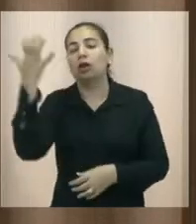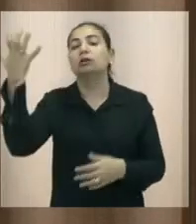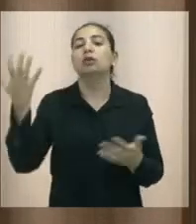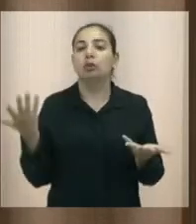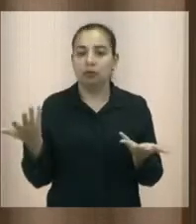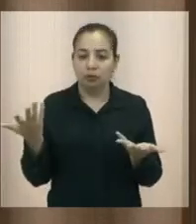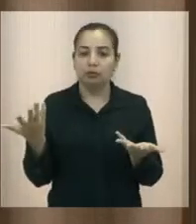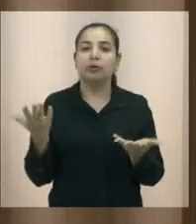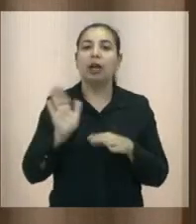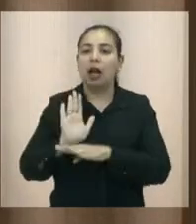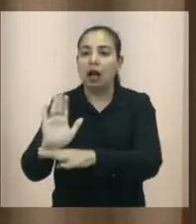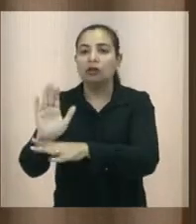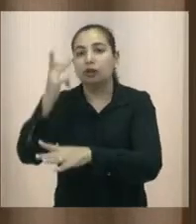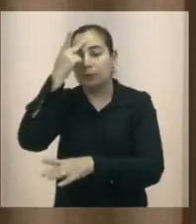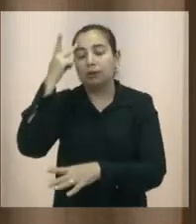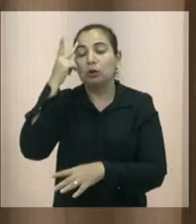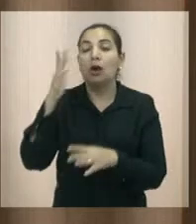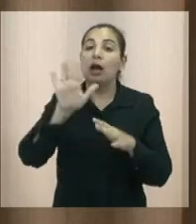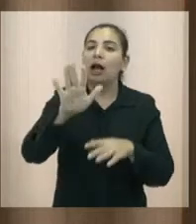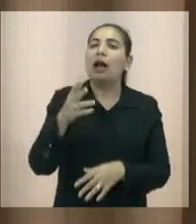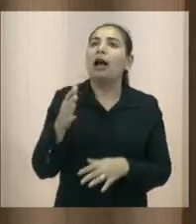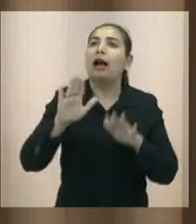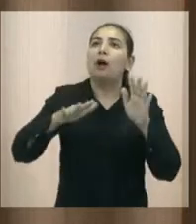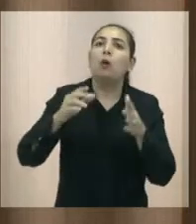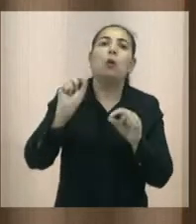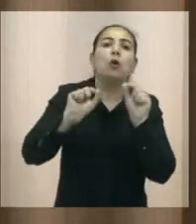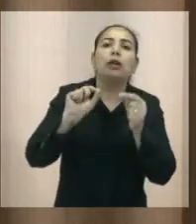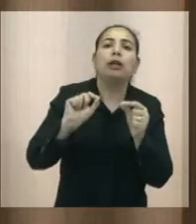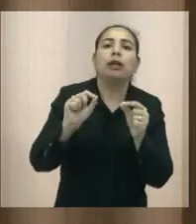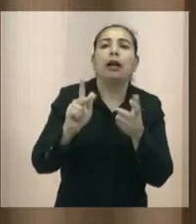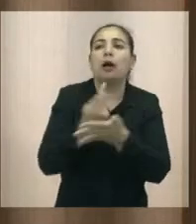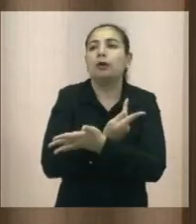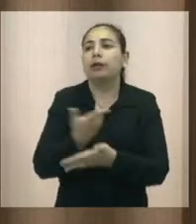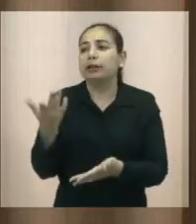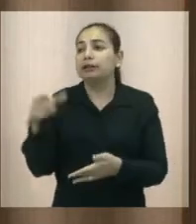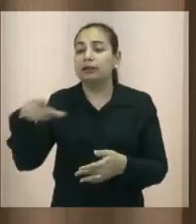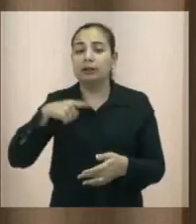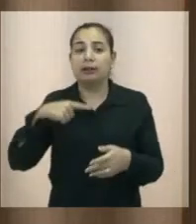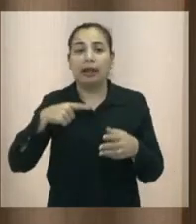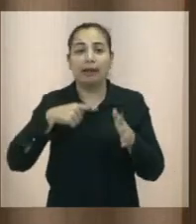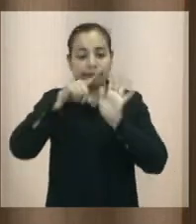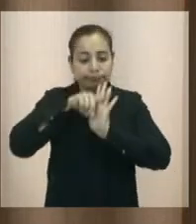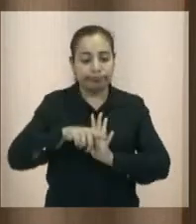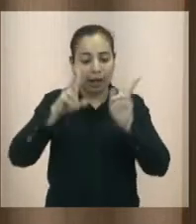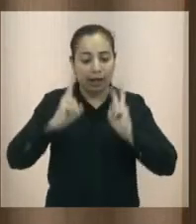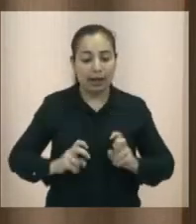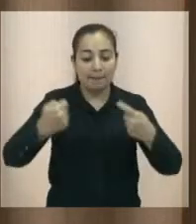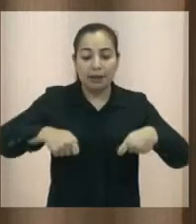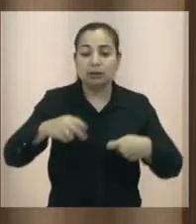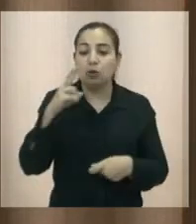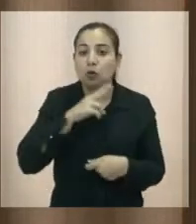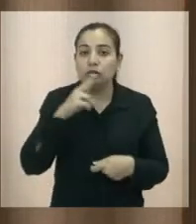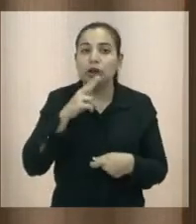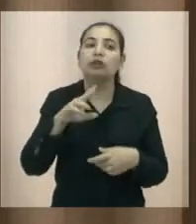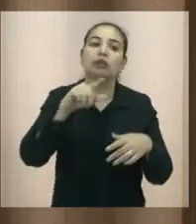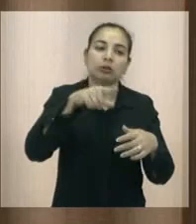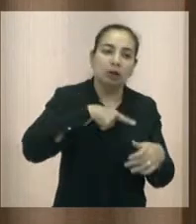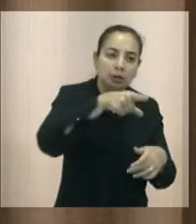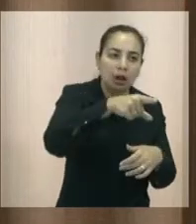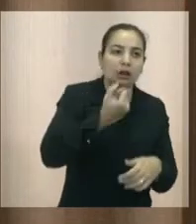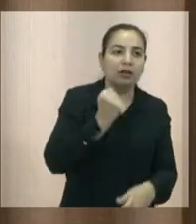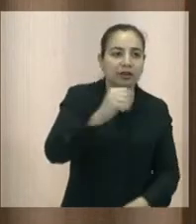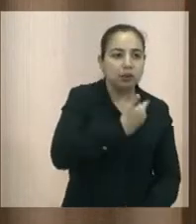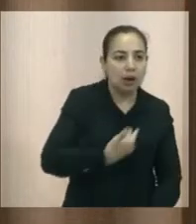exemplo, né, com relação a consultas e exames, a gente consegue resolver sem judicializar nada. Sim. E aí a gente vai judicializar os outros casos,